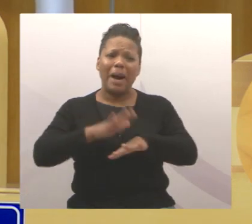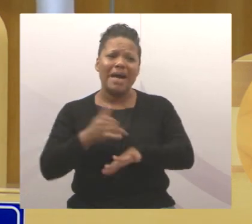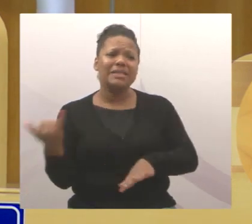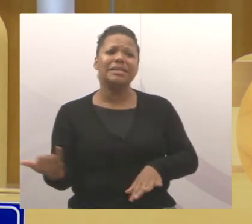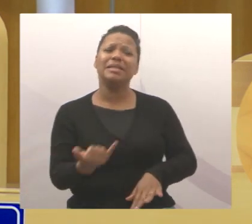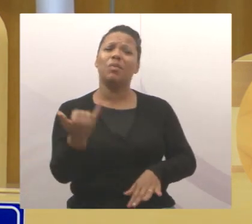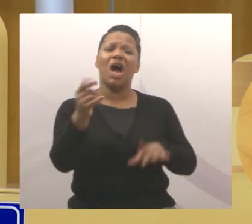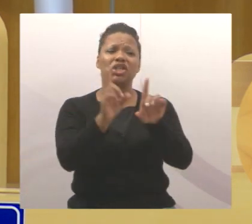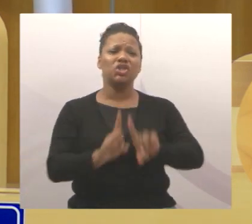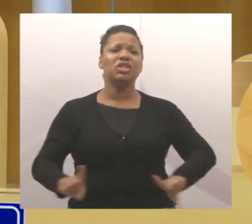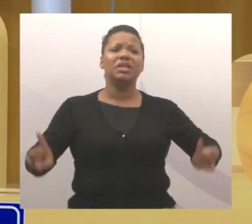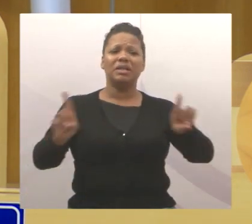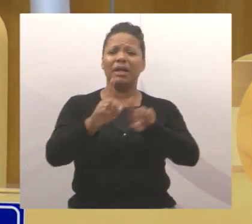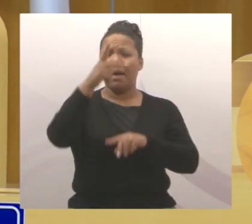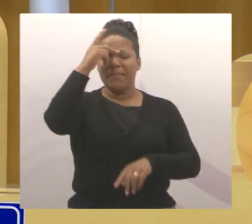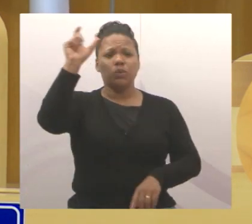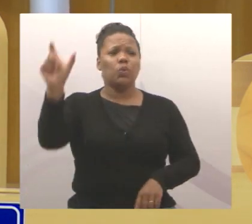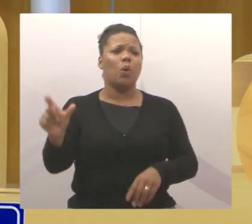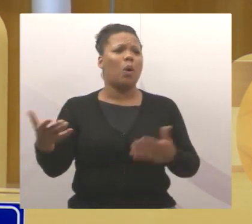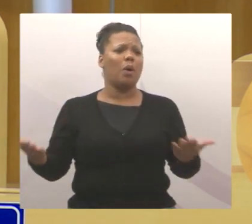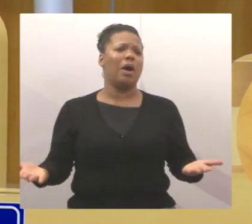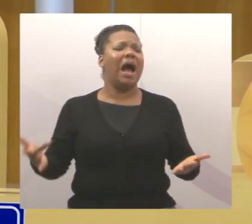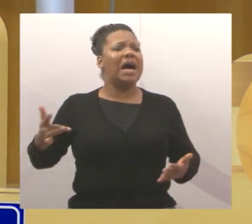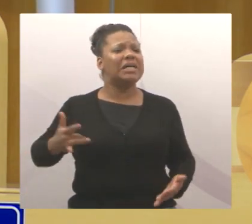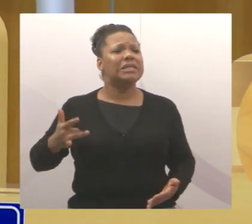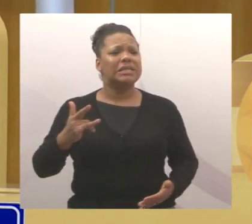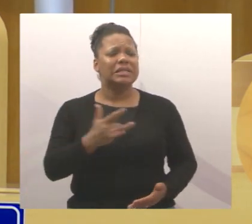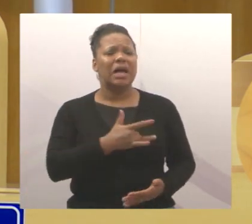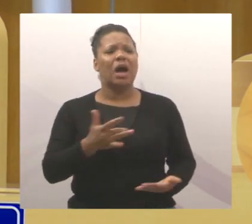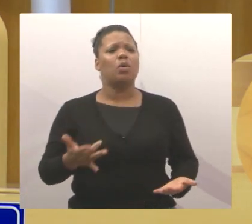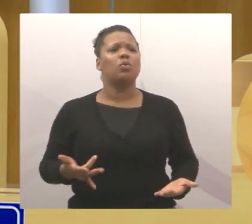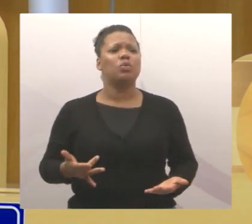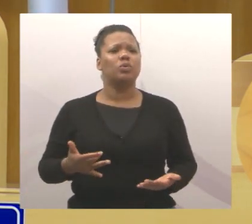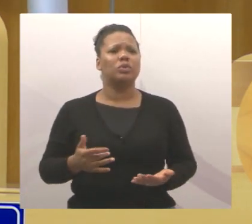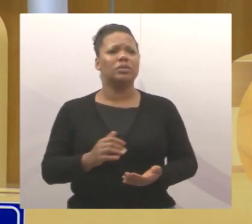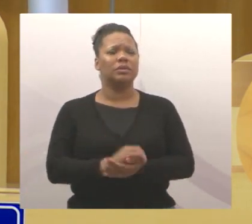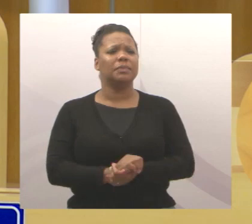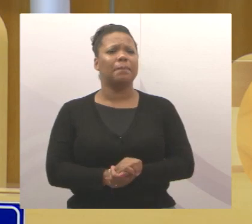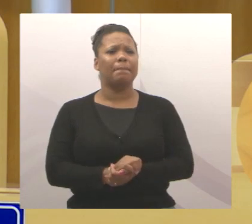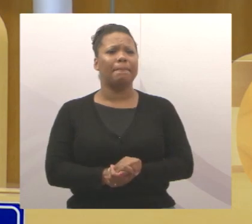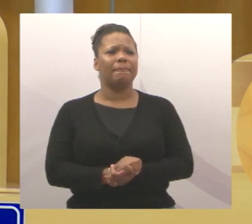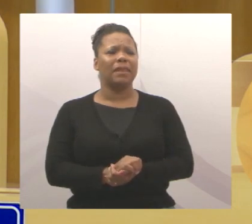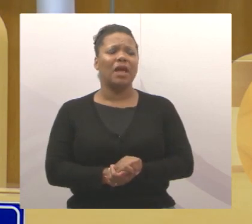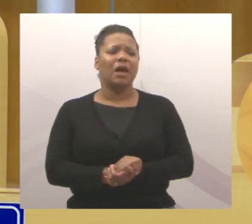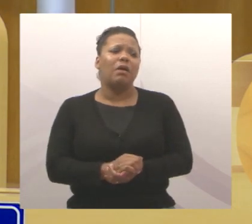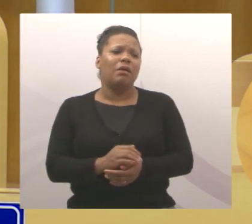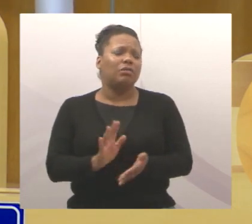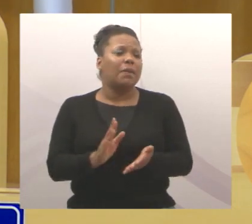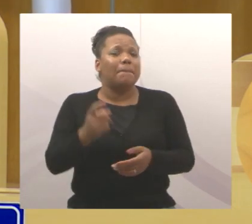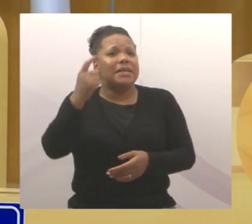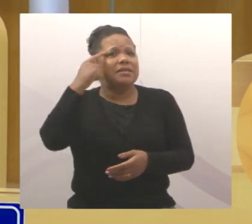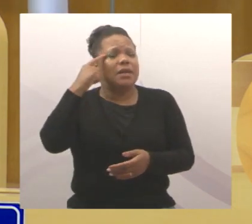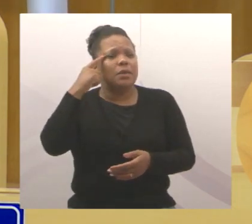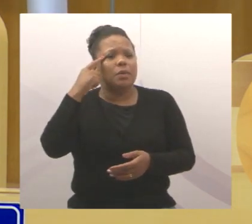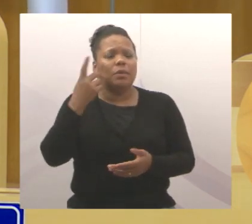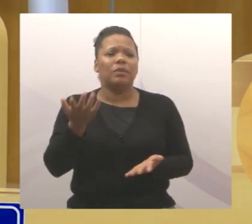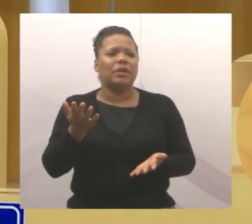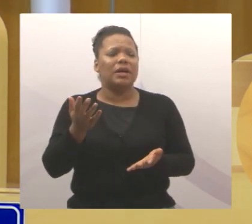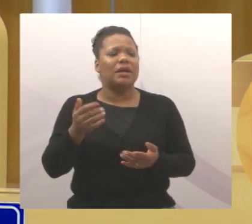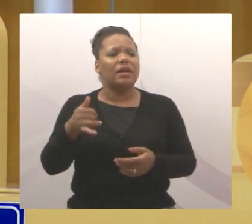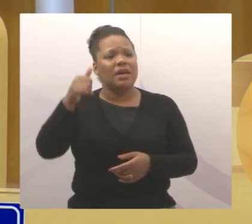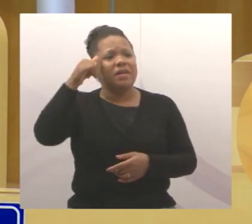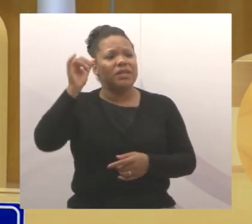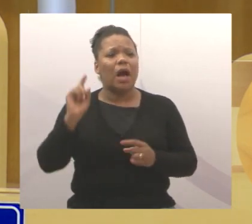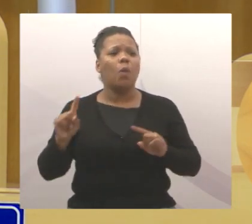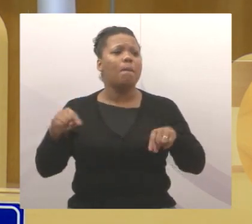a dignidade da pessoa humana e a saúde pública e a medida menos ofensiva ao meio ambiente,